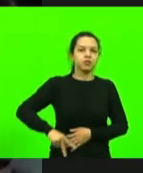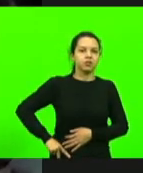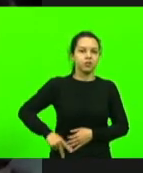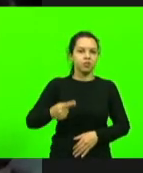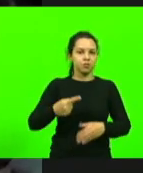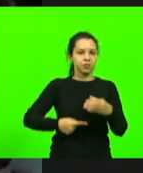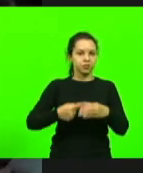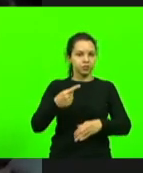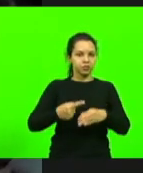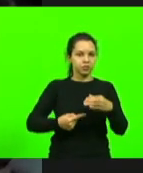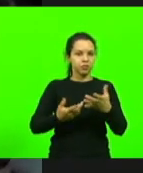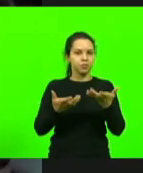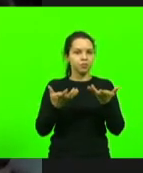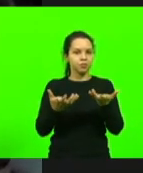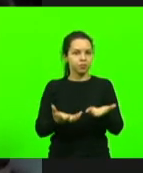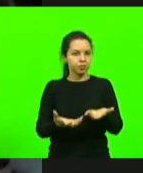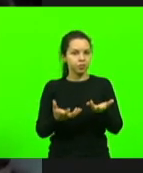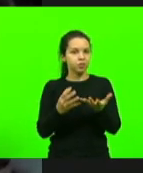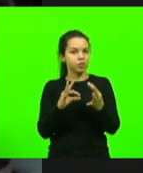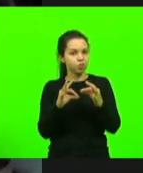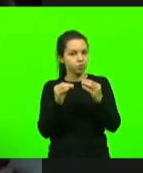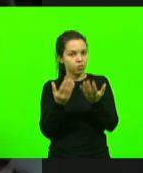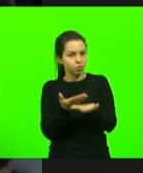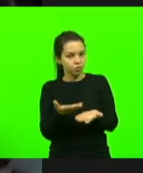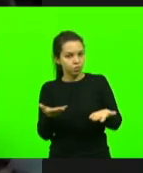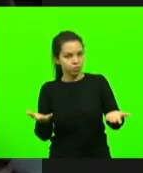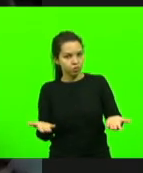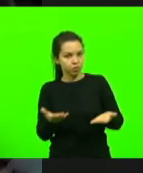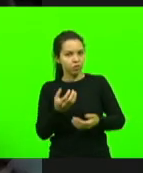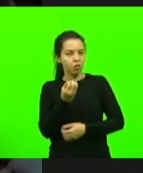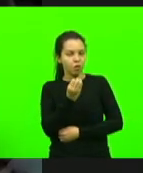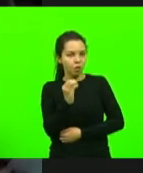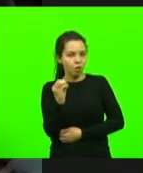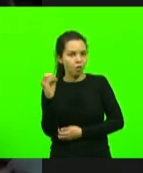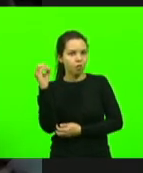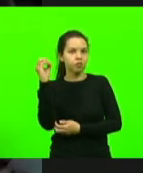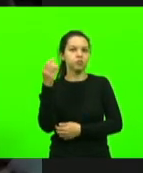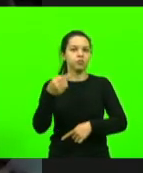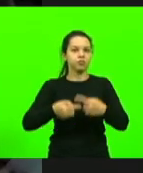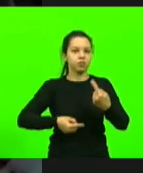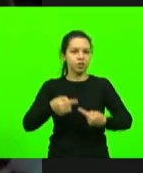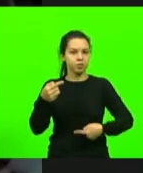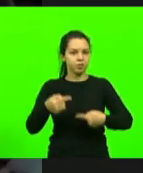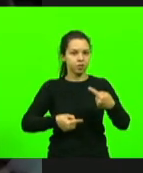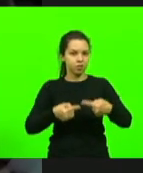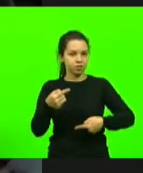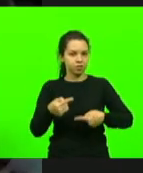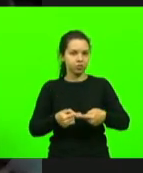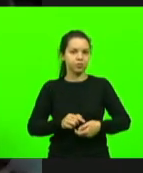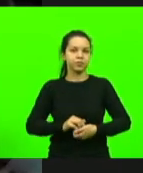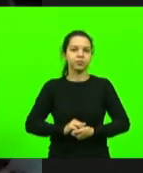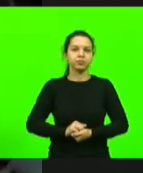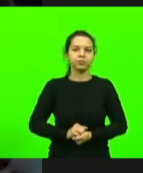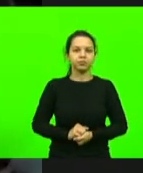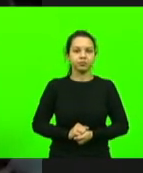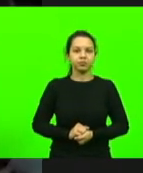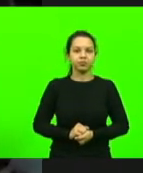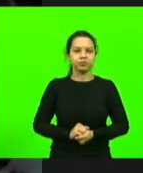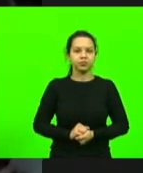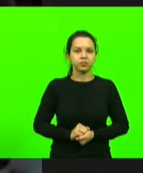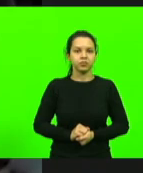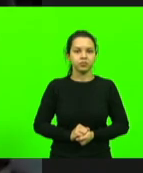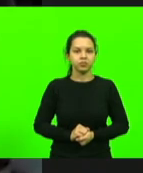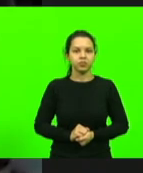Eu desejo a todos um ótimo e proveitoso o debate e como de